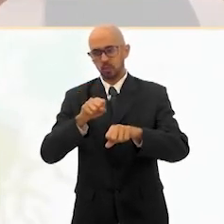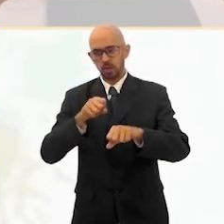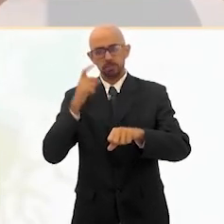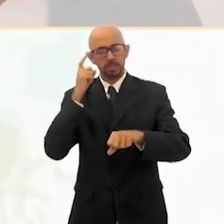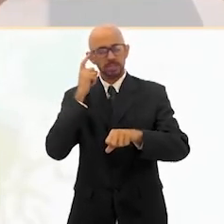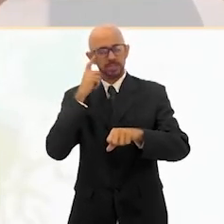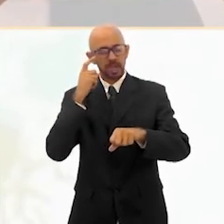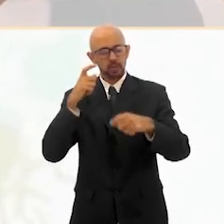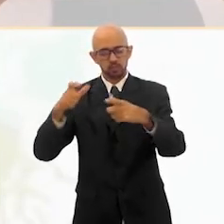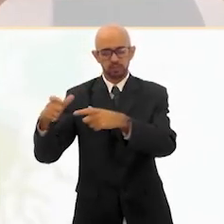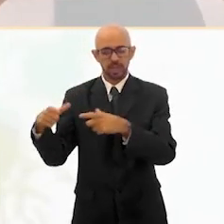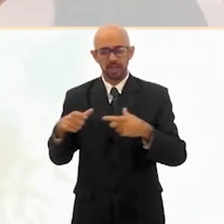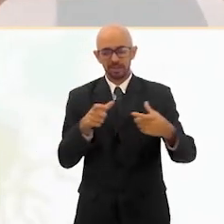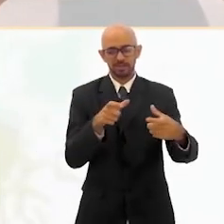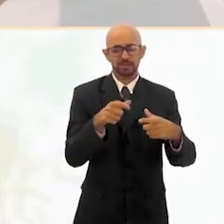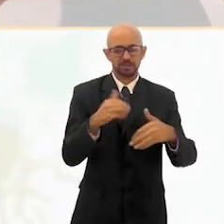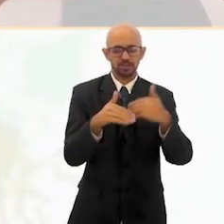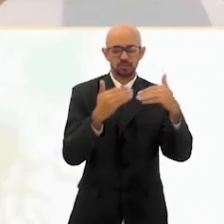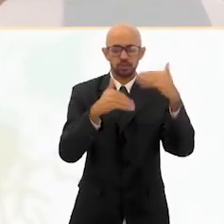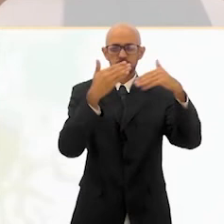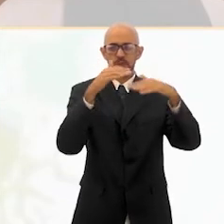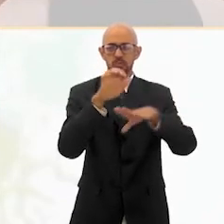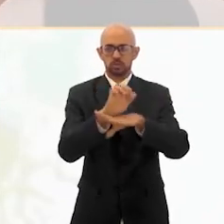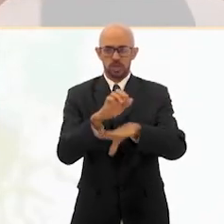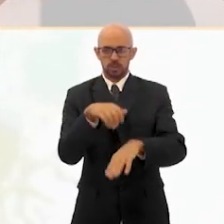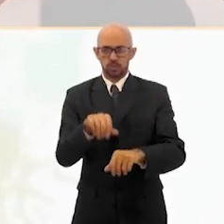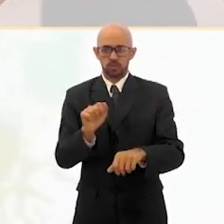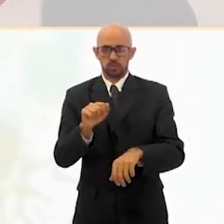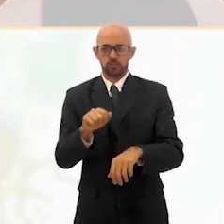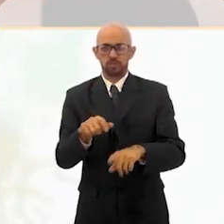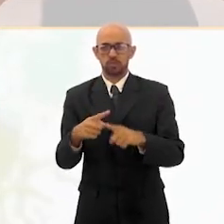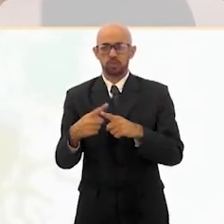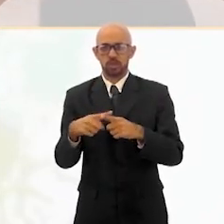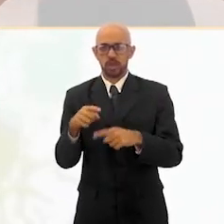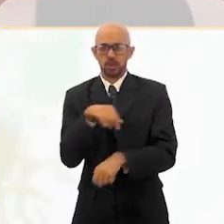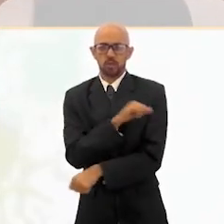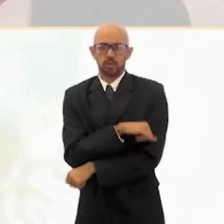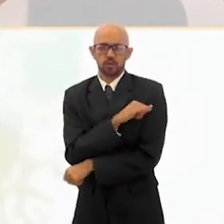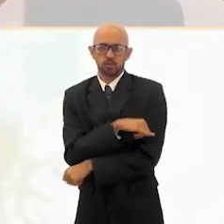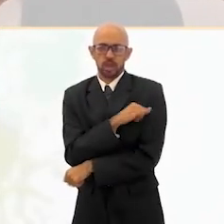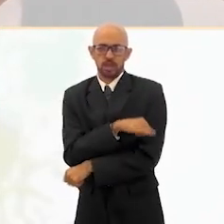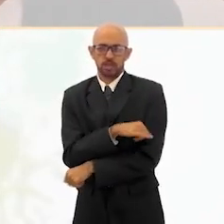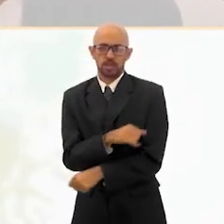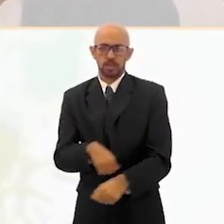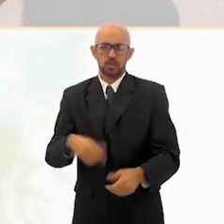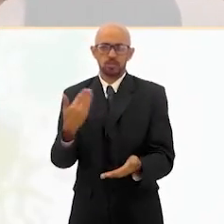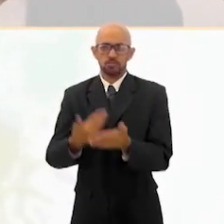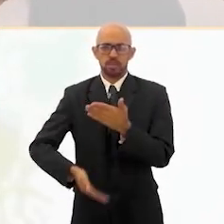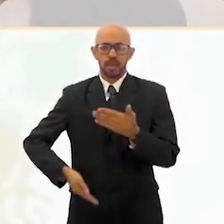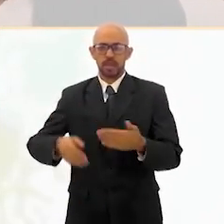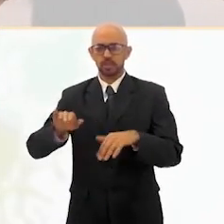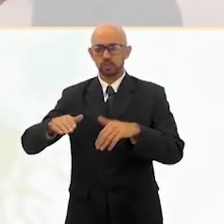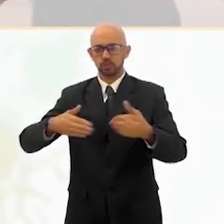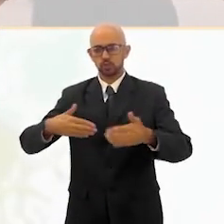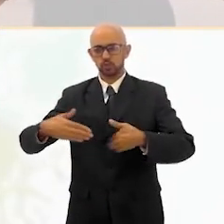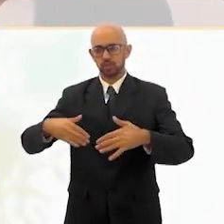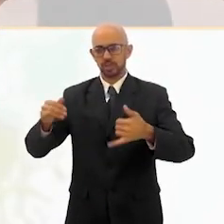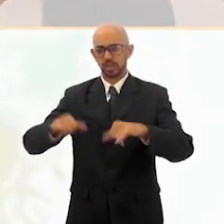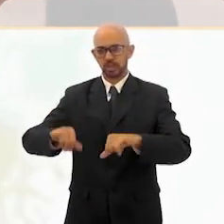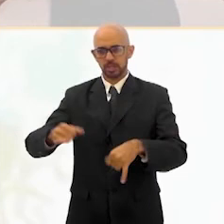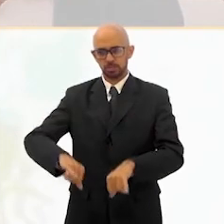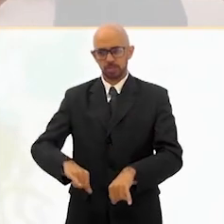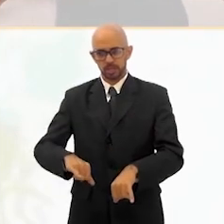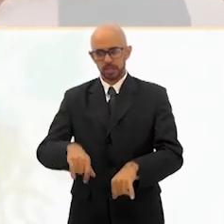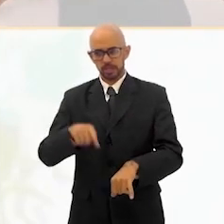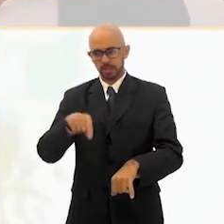áreas de desenvolvimento do estado. O estado do Rio de Janeiro, e aí falando um pouco com o presidente CRQ, perde indústria química. Eu digo que a indústria química é uma grande indústria